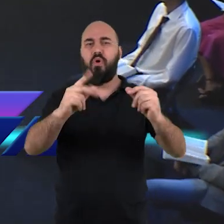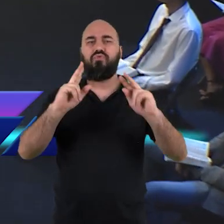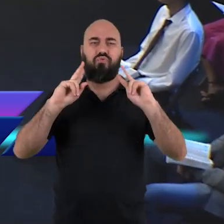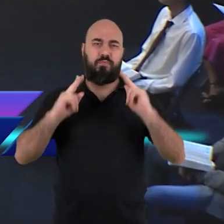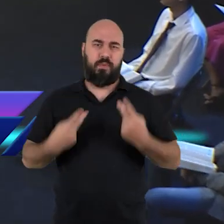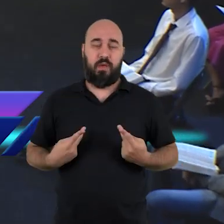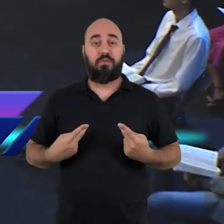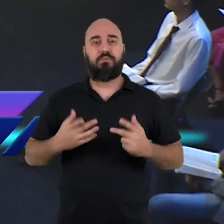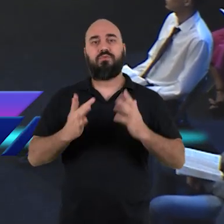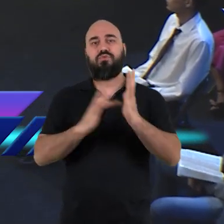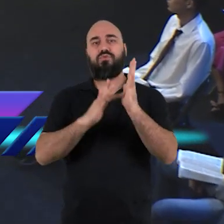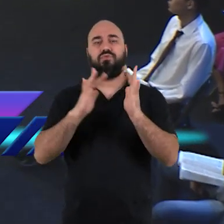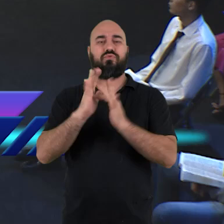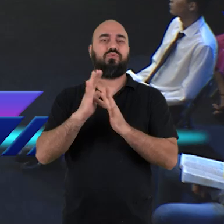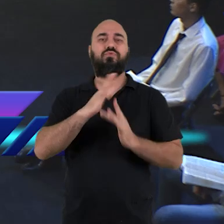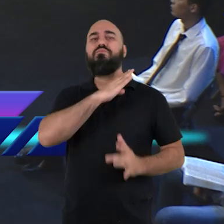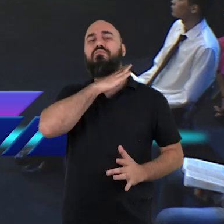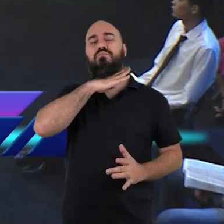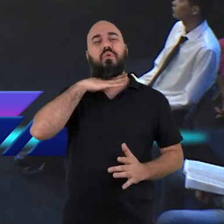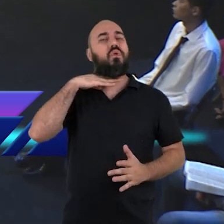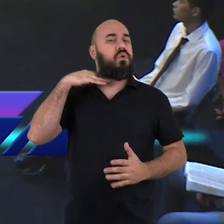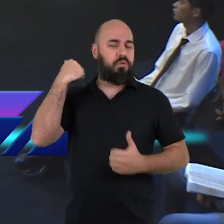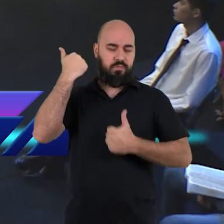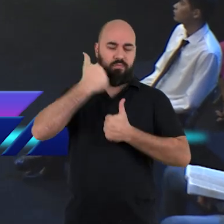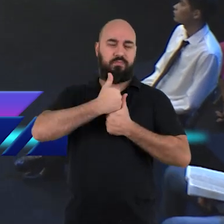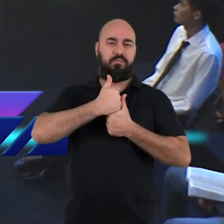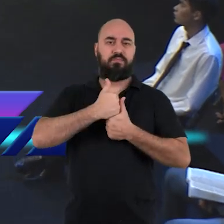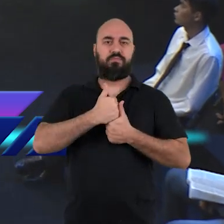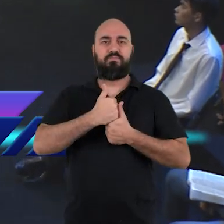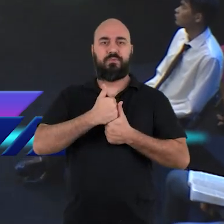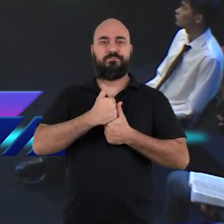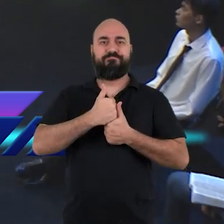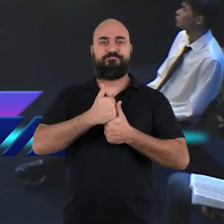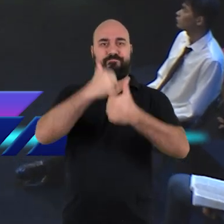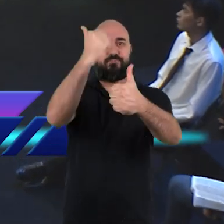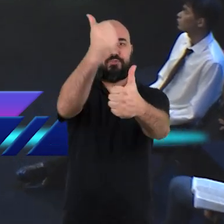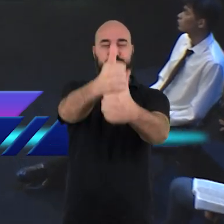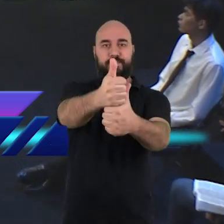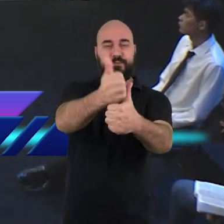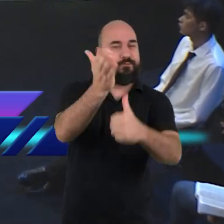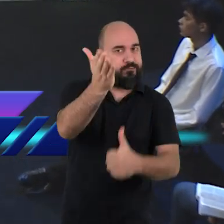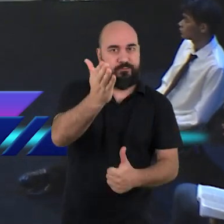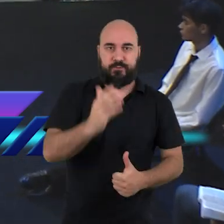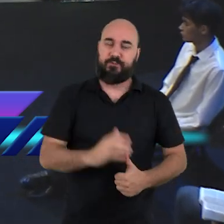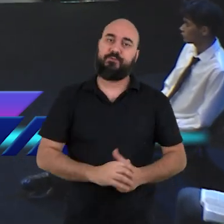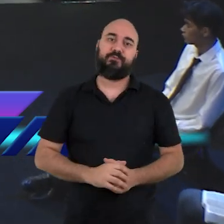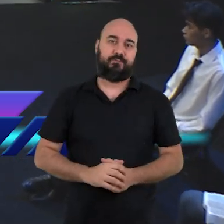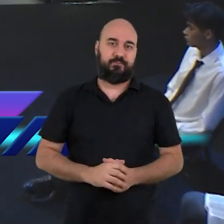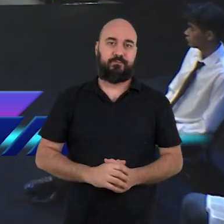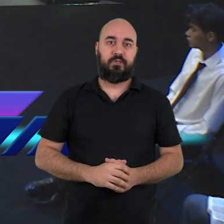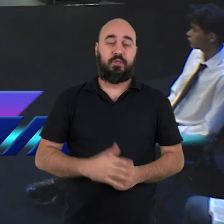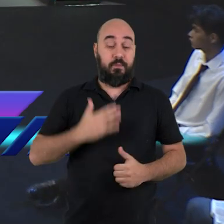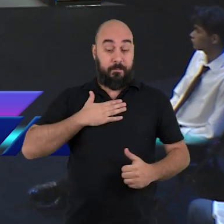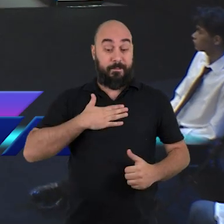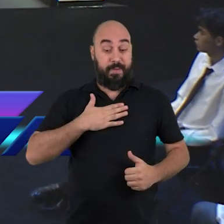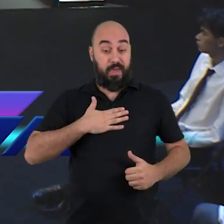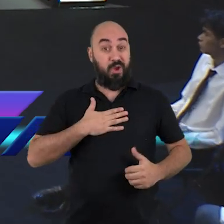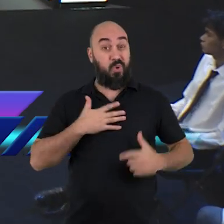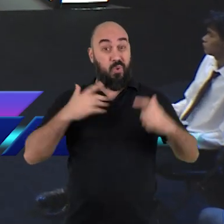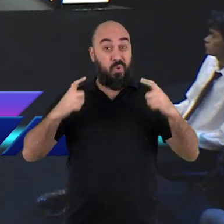E Jesus morre no lugar do ser humano. Jesus tomou o meu e o